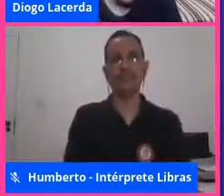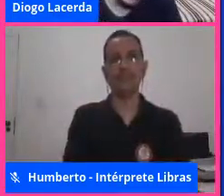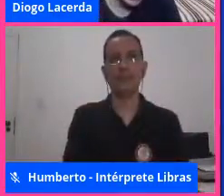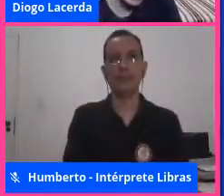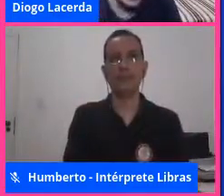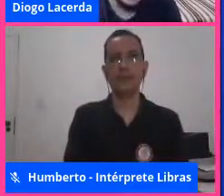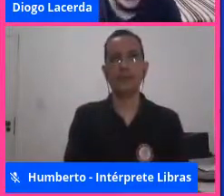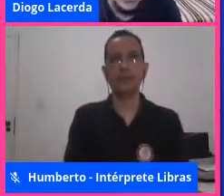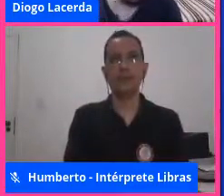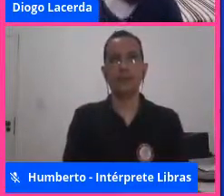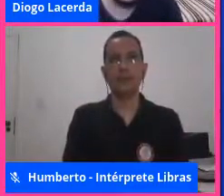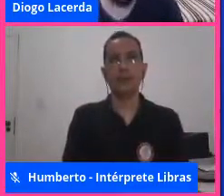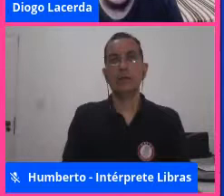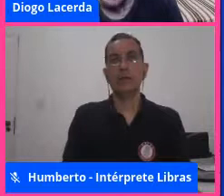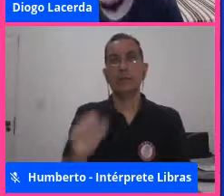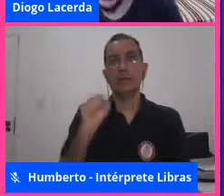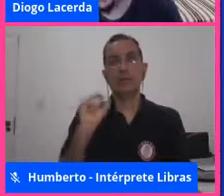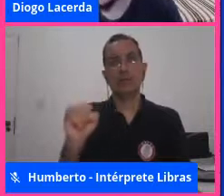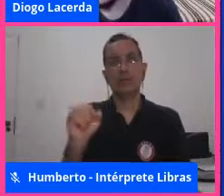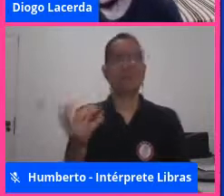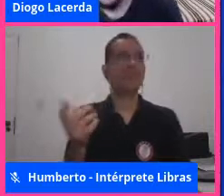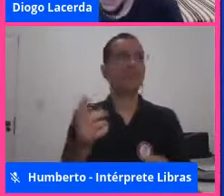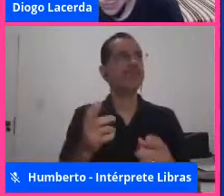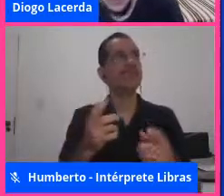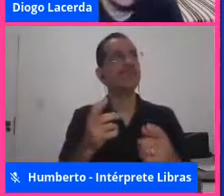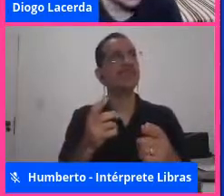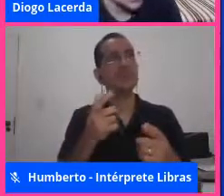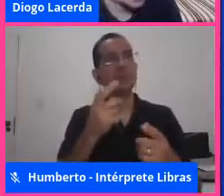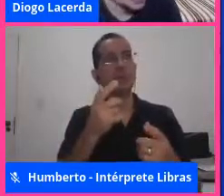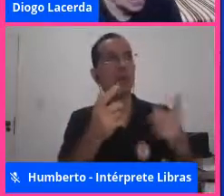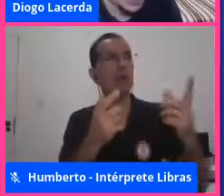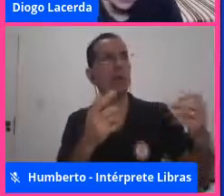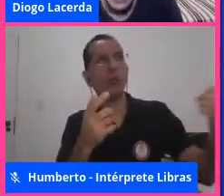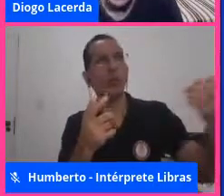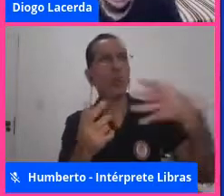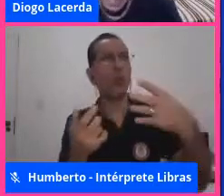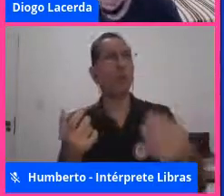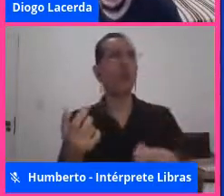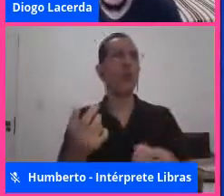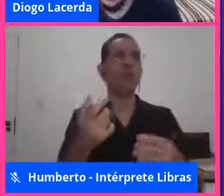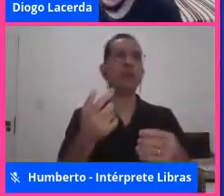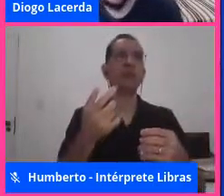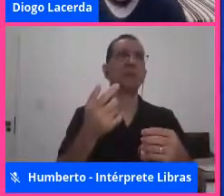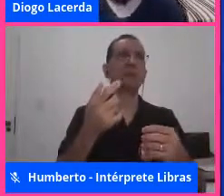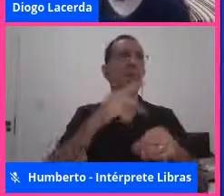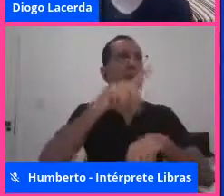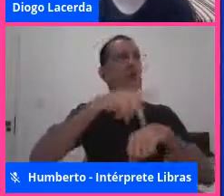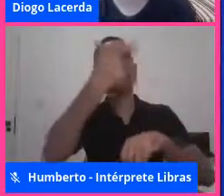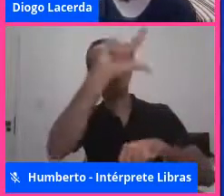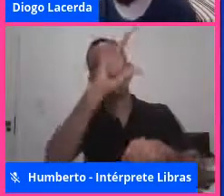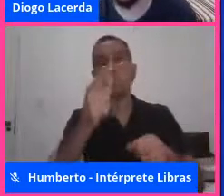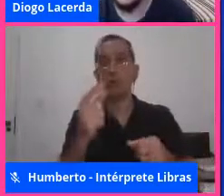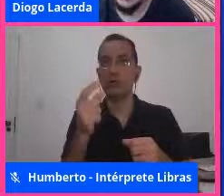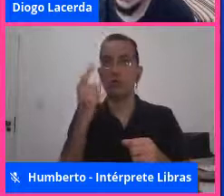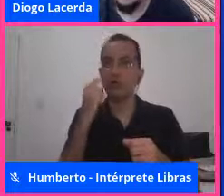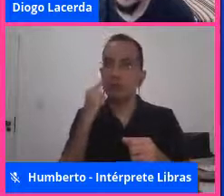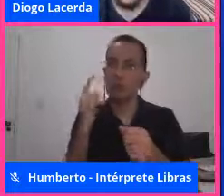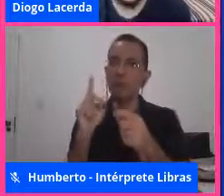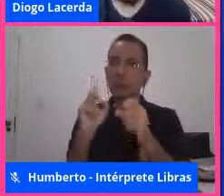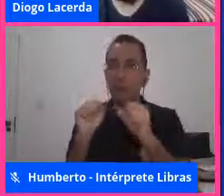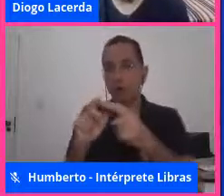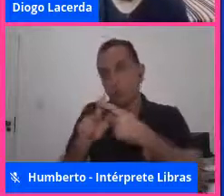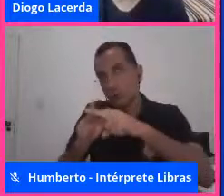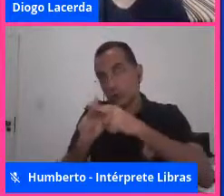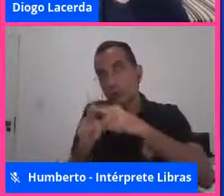a tua impressora não for popular, você pode configurar ele de acordo com o tipo da impressora e com a dimensão da tua impressora.